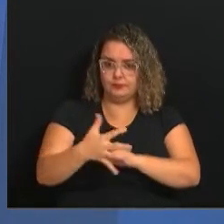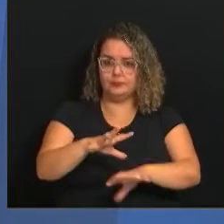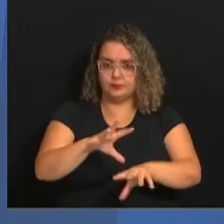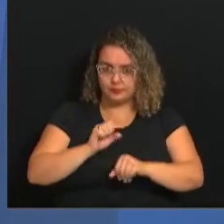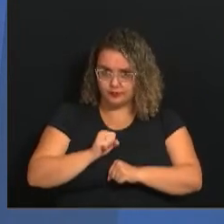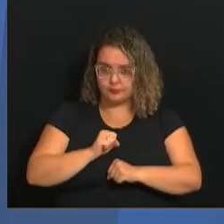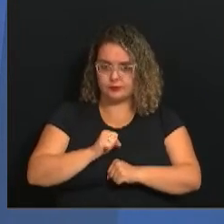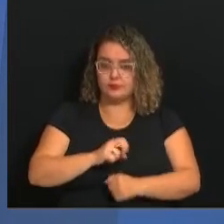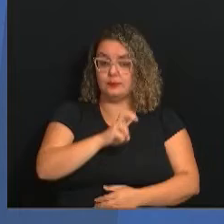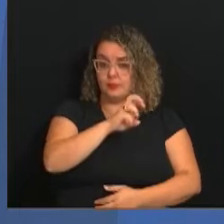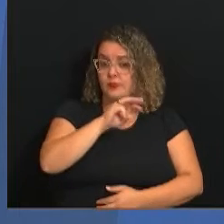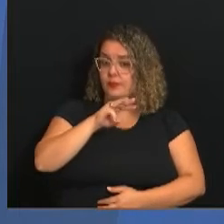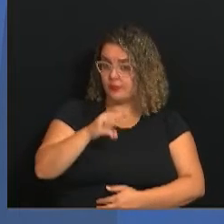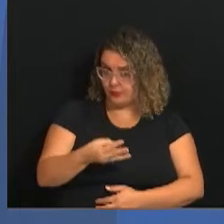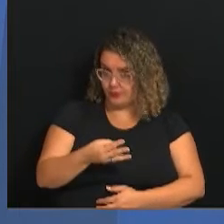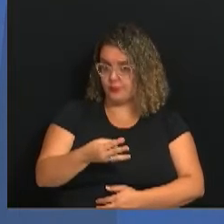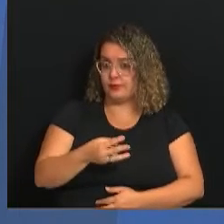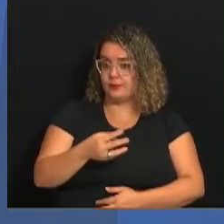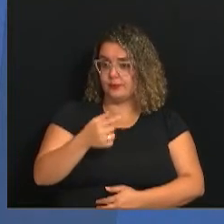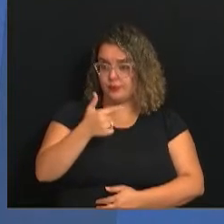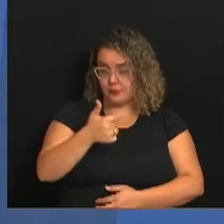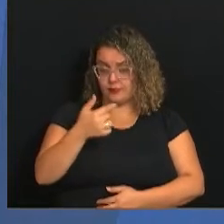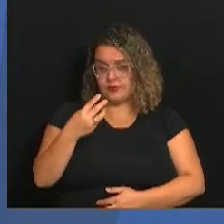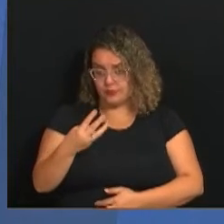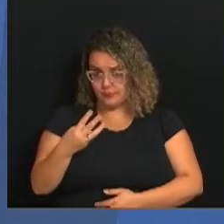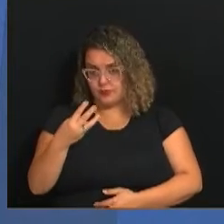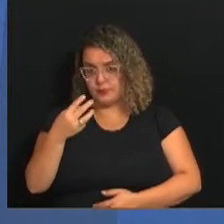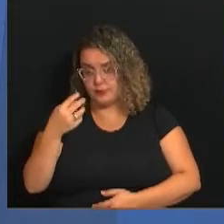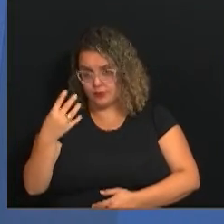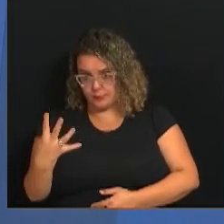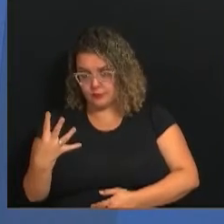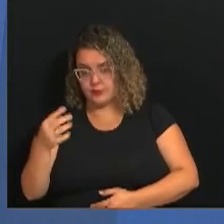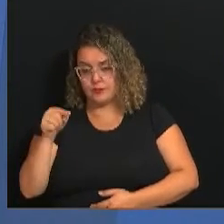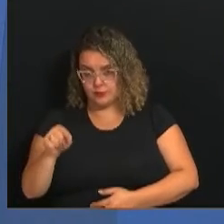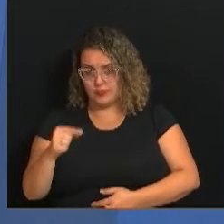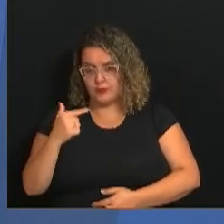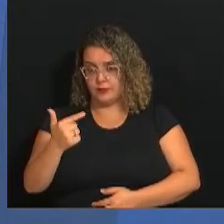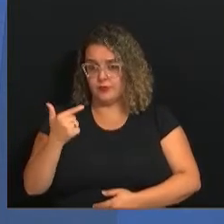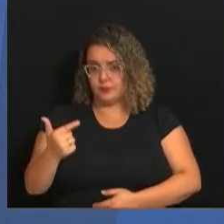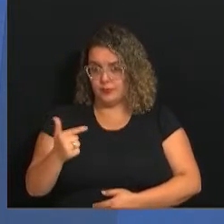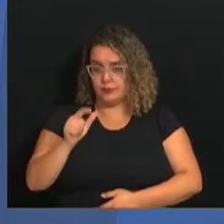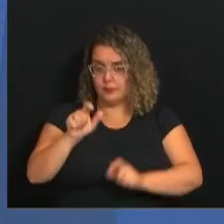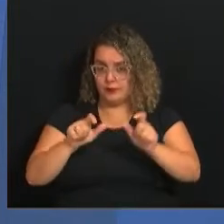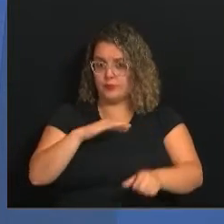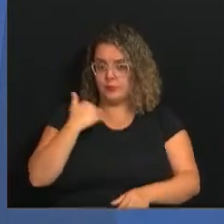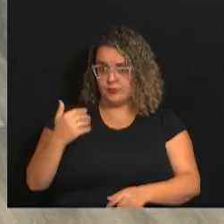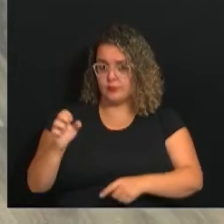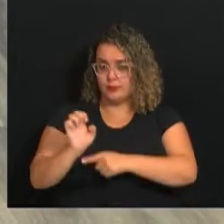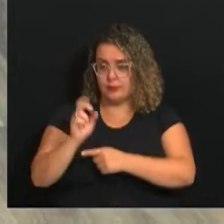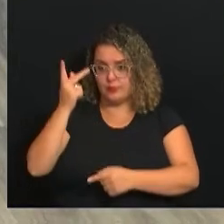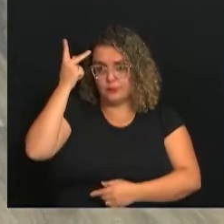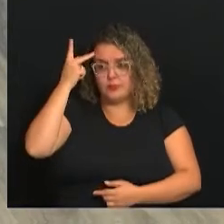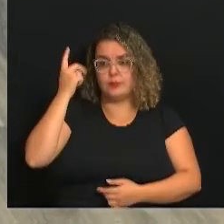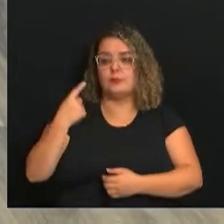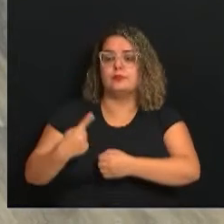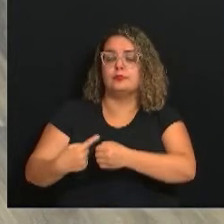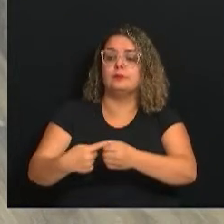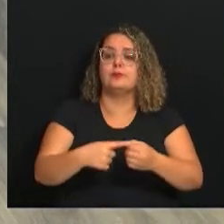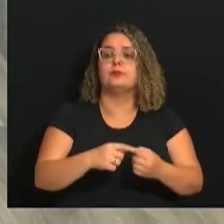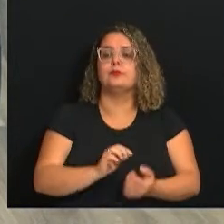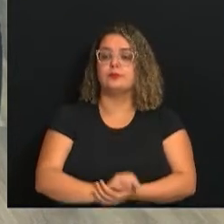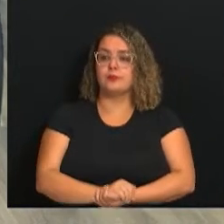da Covid. A gente lembra que os dados sempre são atualizados no final da tarde, começo da noite. Então, de acordo com o Ministério